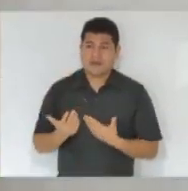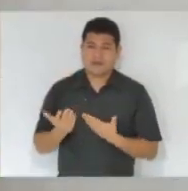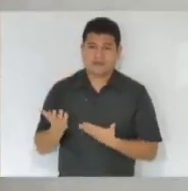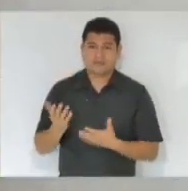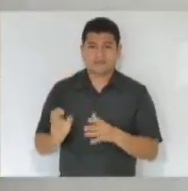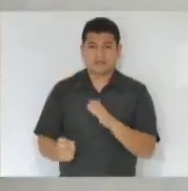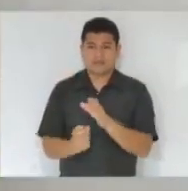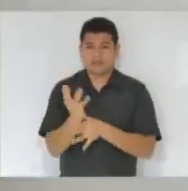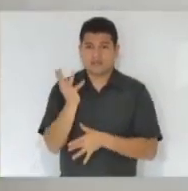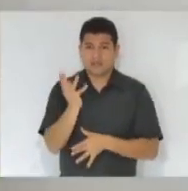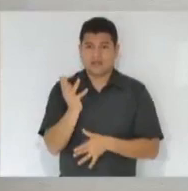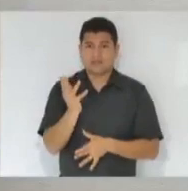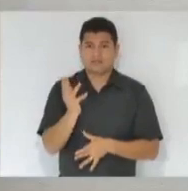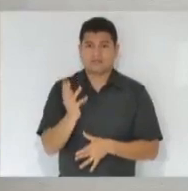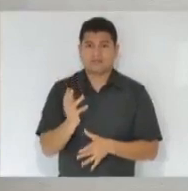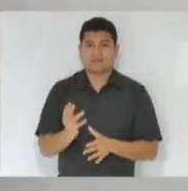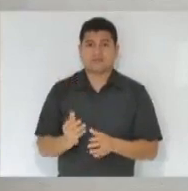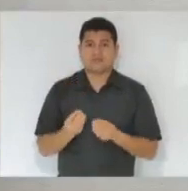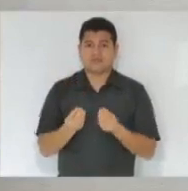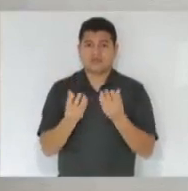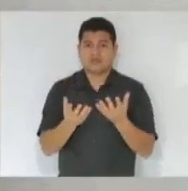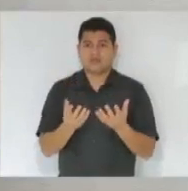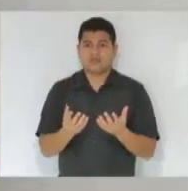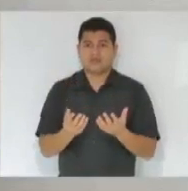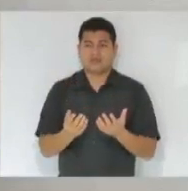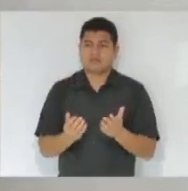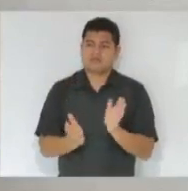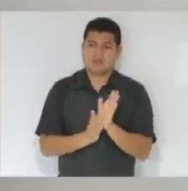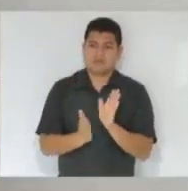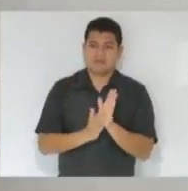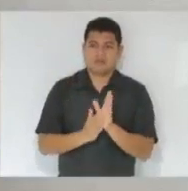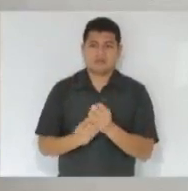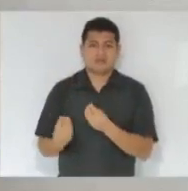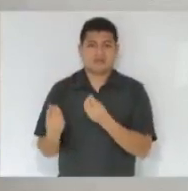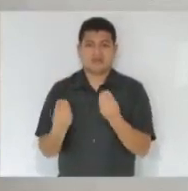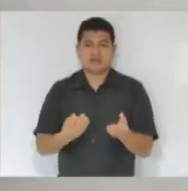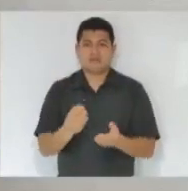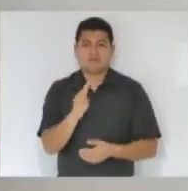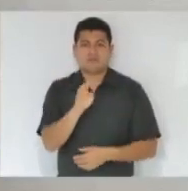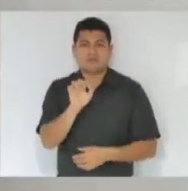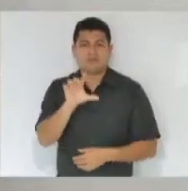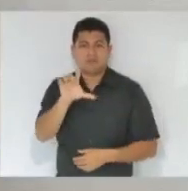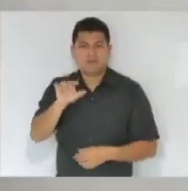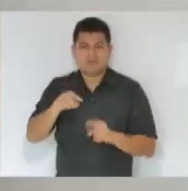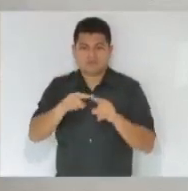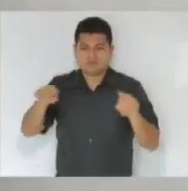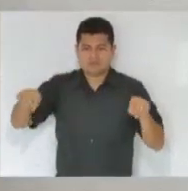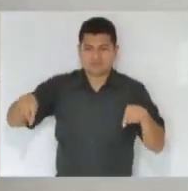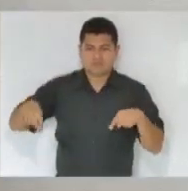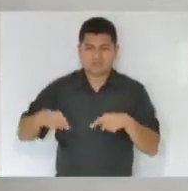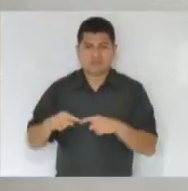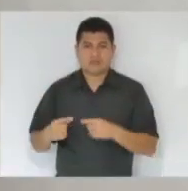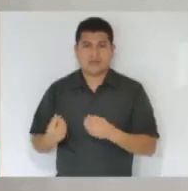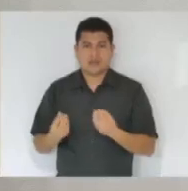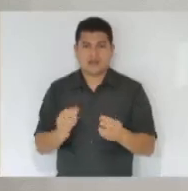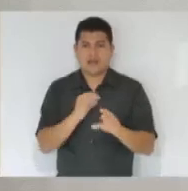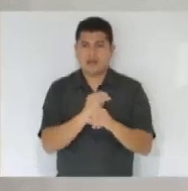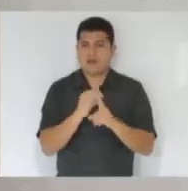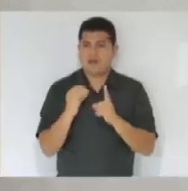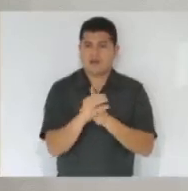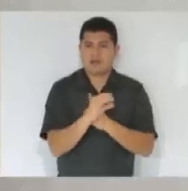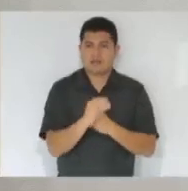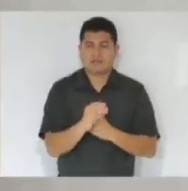a possibilidade de oferecer um bolo para a comunidade. E, na época, Concórdia completava 60